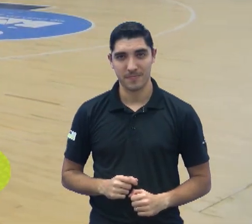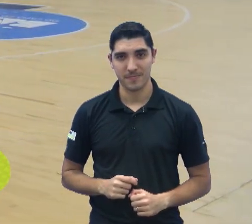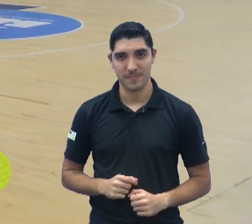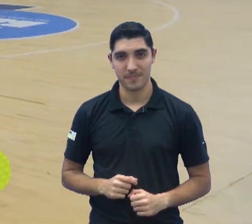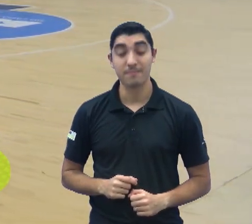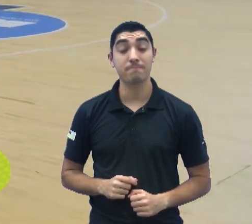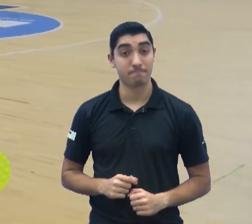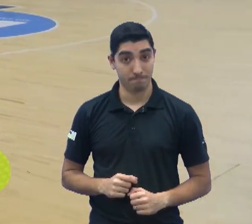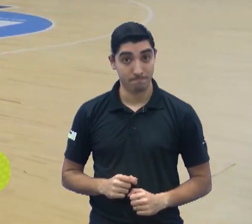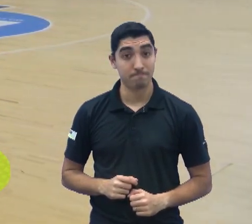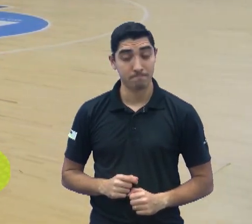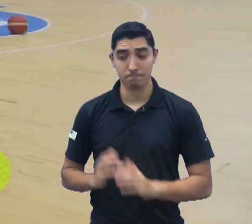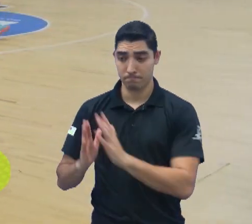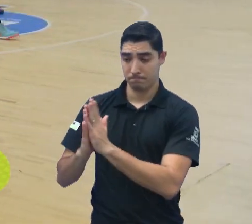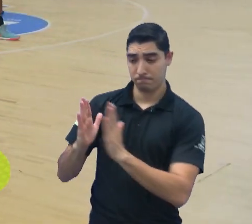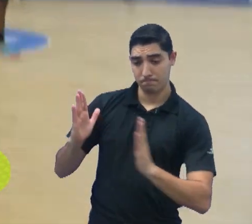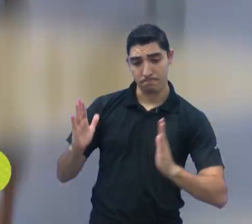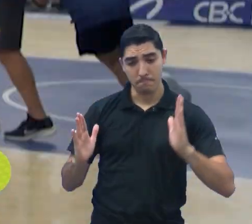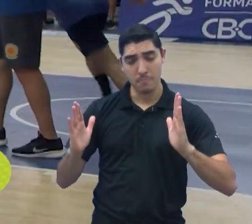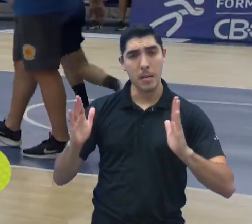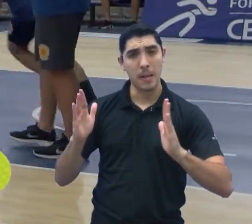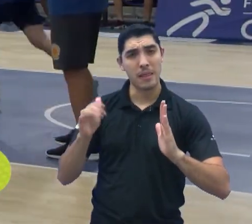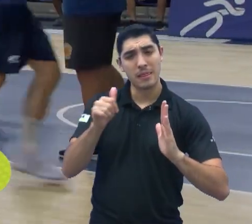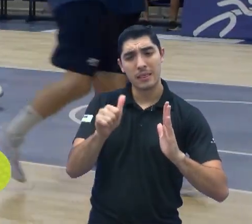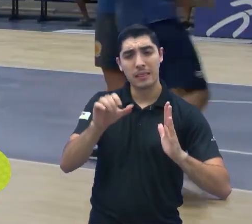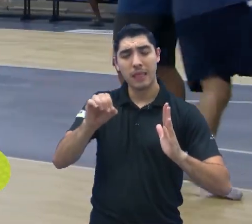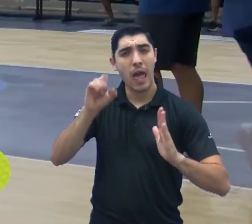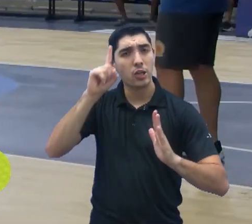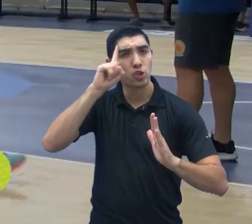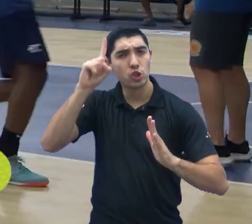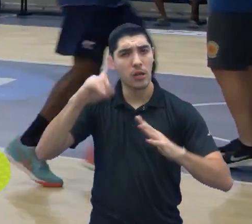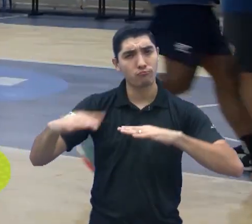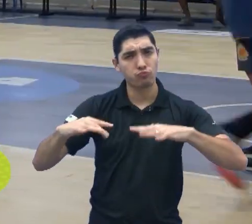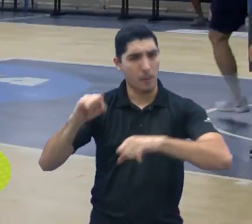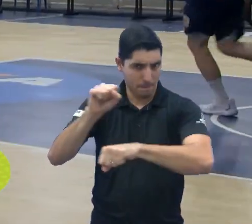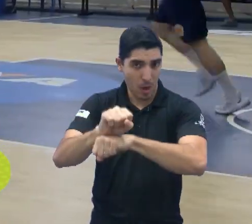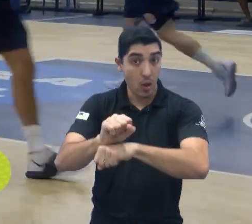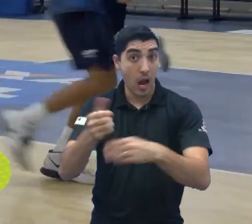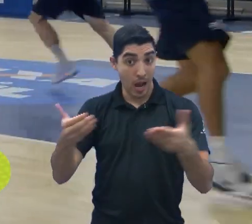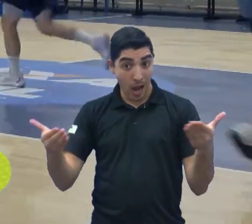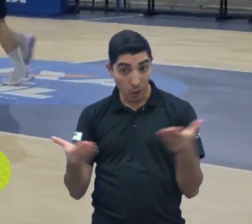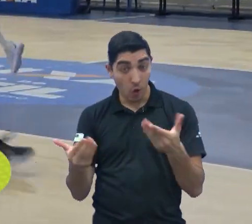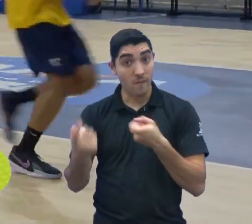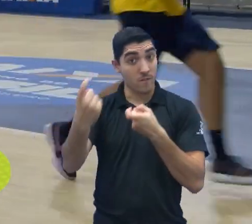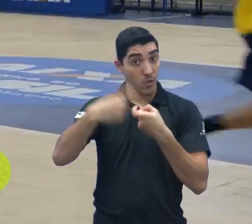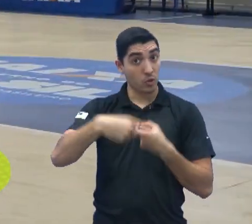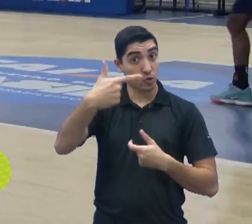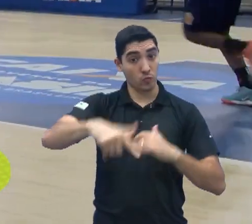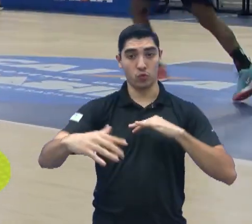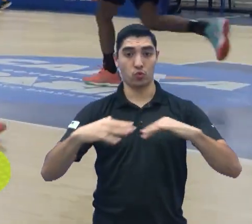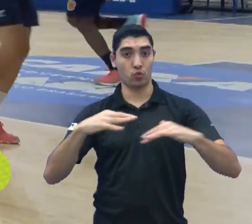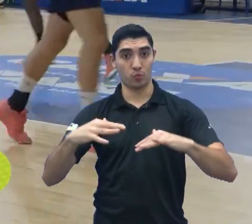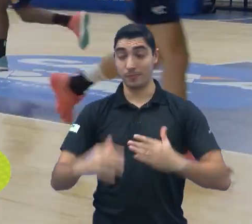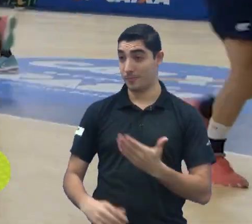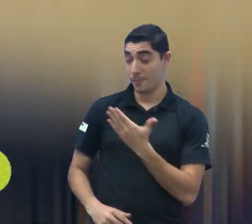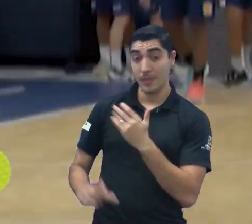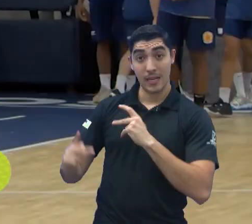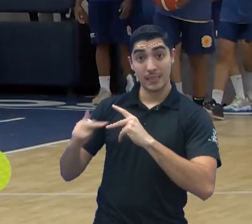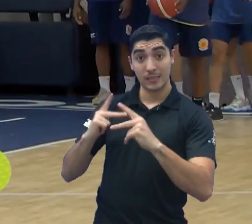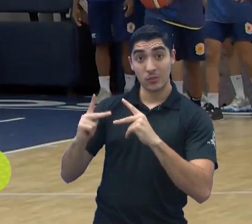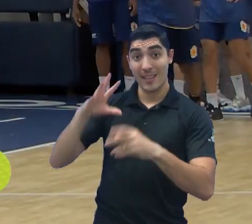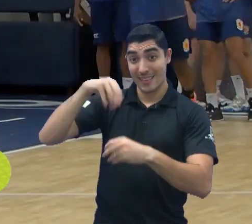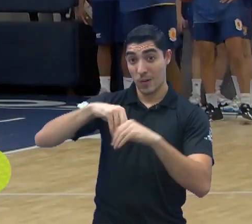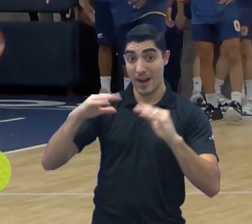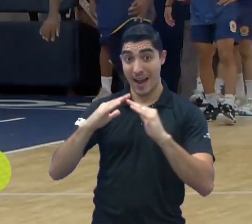Depois de mais de 10 dias sem jogar, o São José Basquetebol está de volta ao Lineu de Moura. A Águia do Basquete encara o